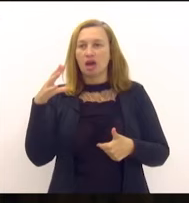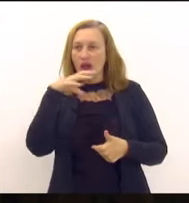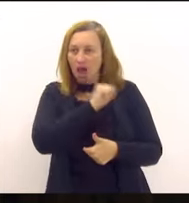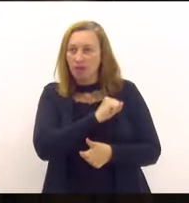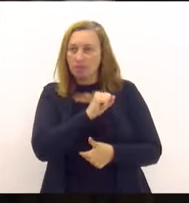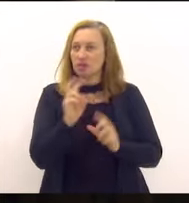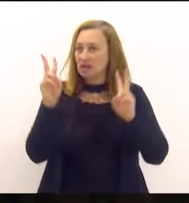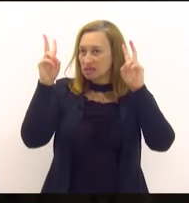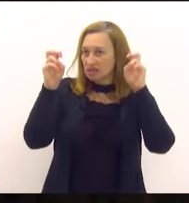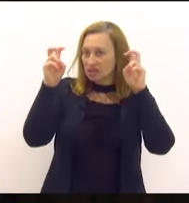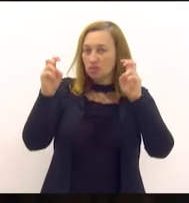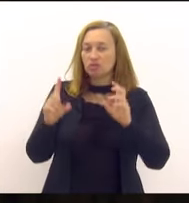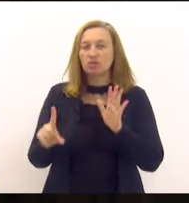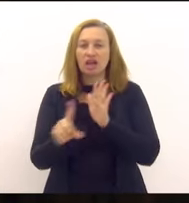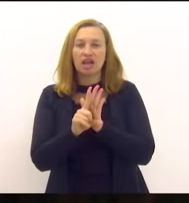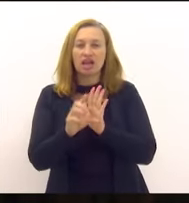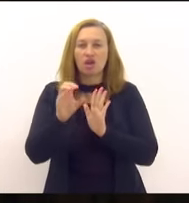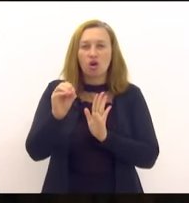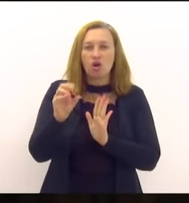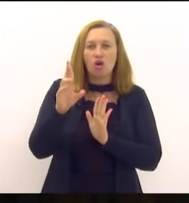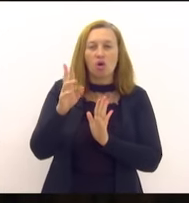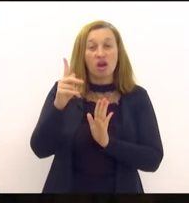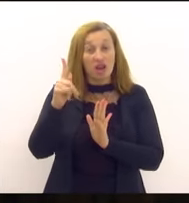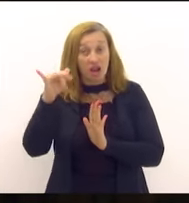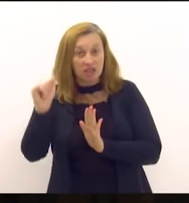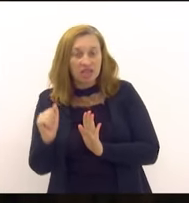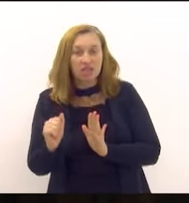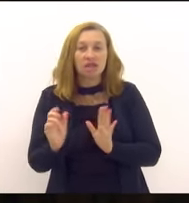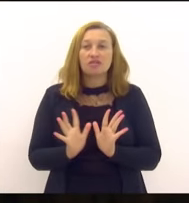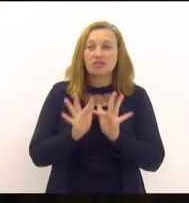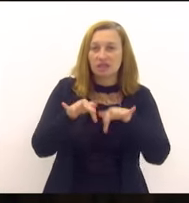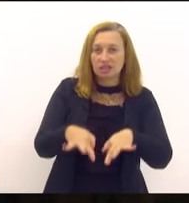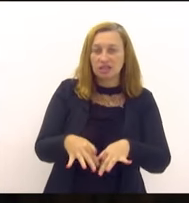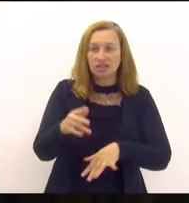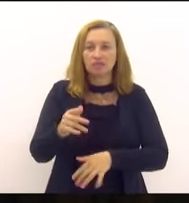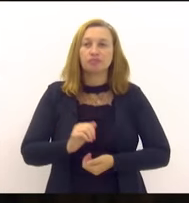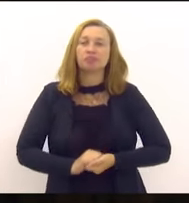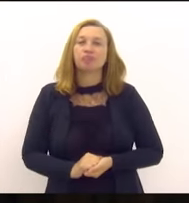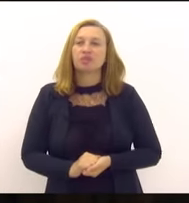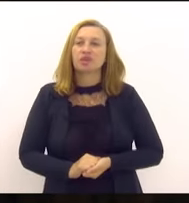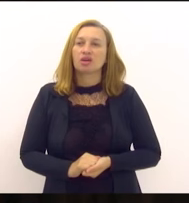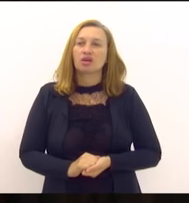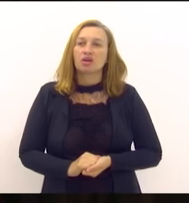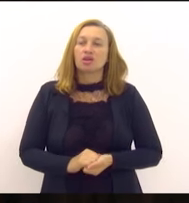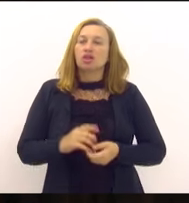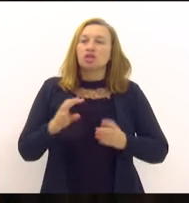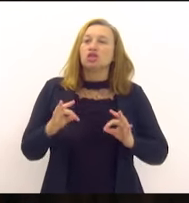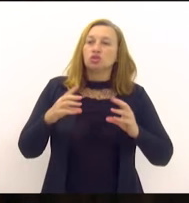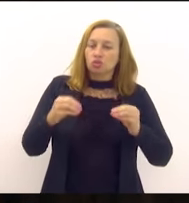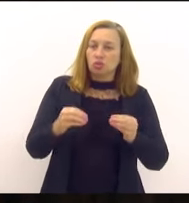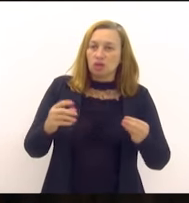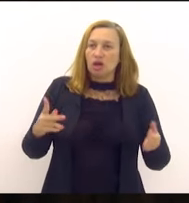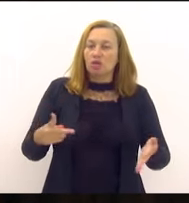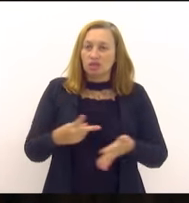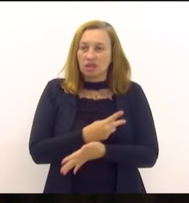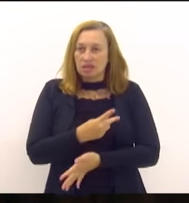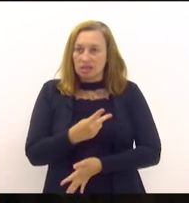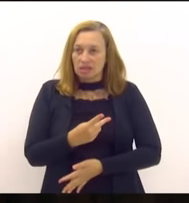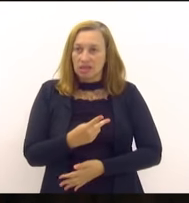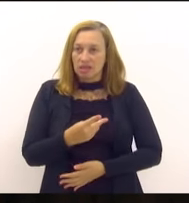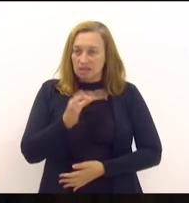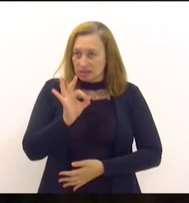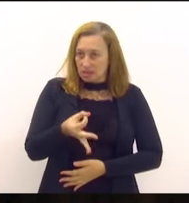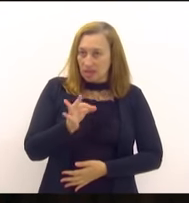essa questão da lei orgânica. E aqui concluindo dizendo que, uma vez, se tudo correr bem com a vontade da maioria, porque